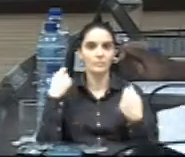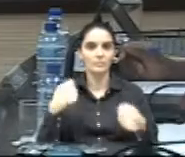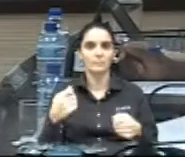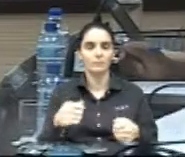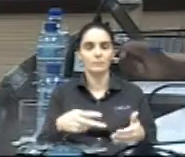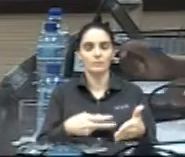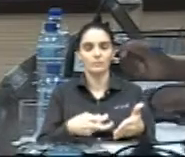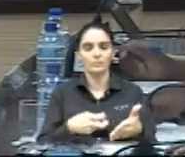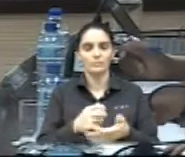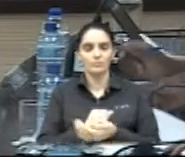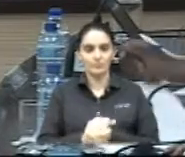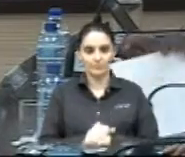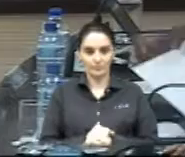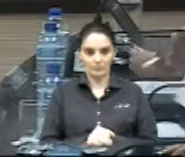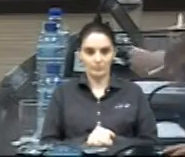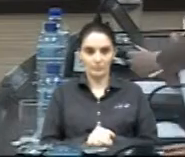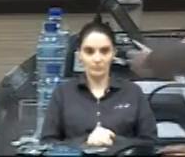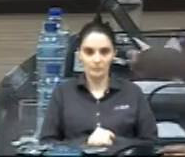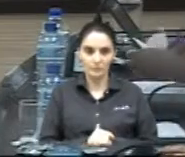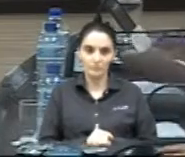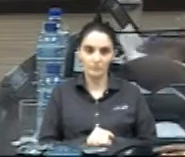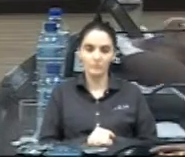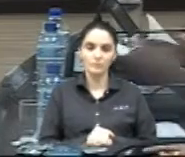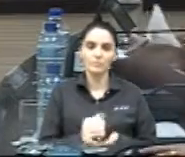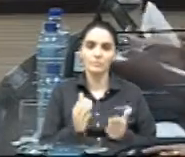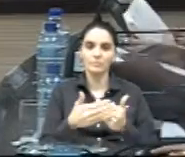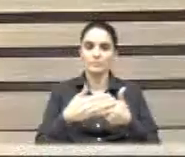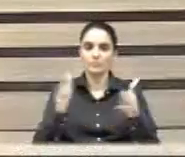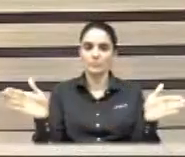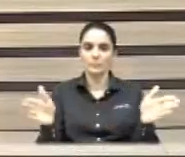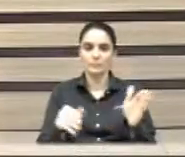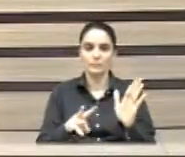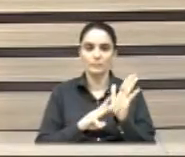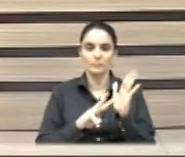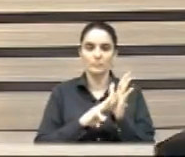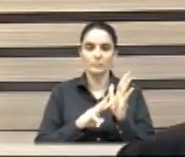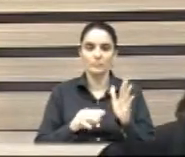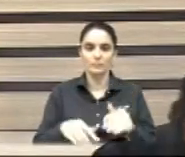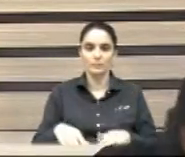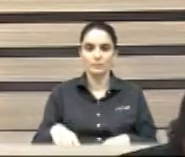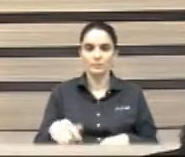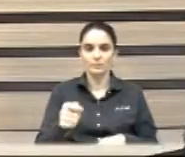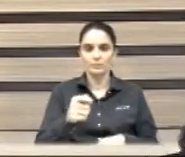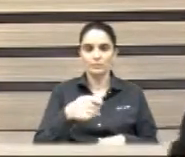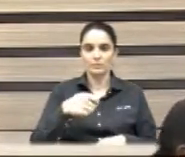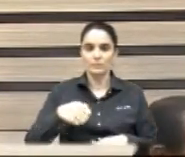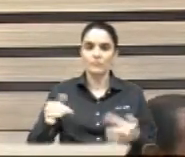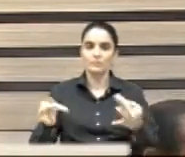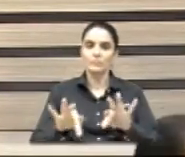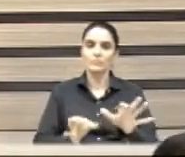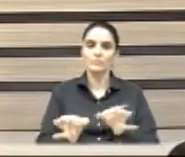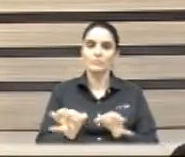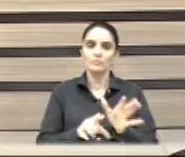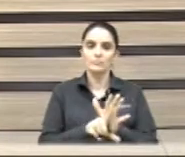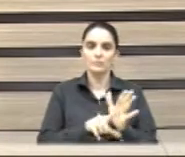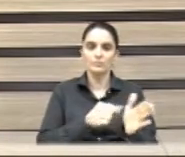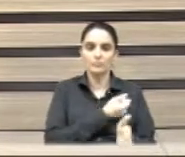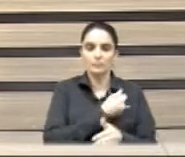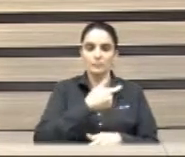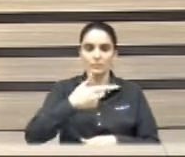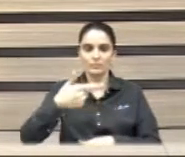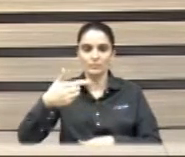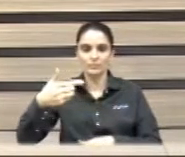apreciação. A sessão está suspensa. Os trabalhos estão reabertos. Item 3º da pauta. Redação final do projeto de lei